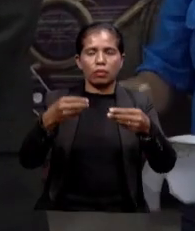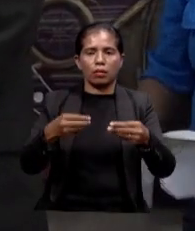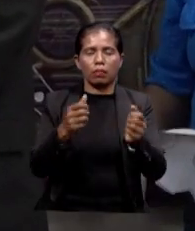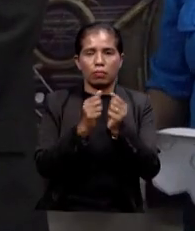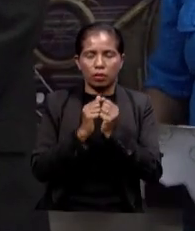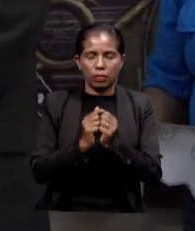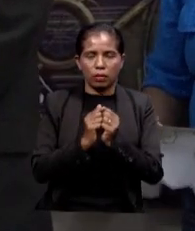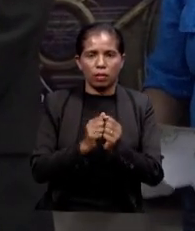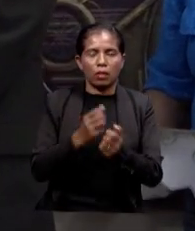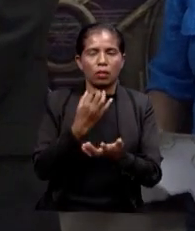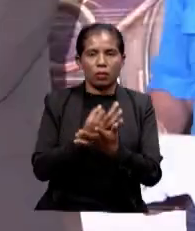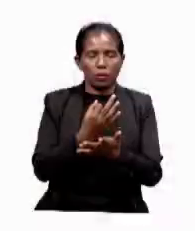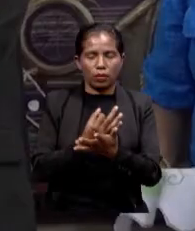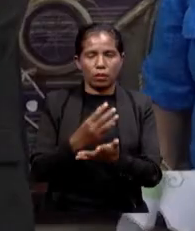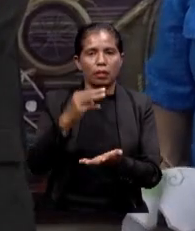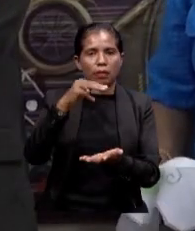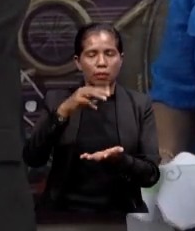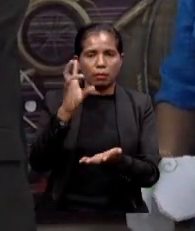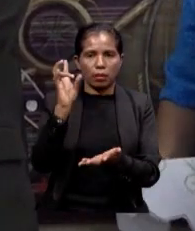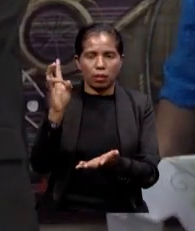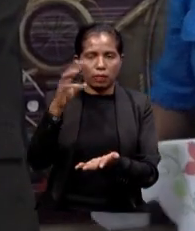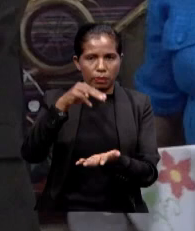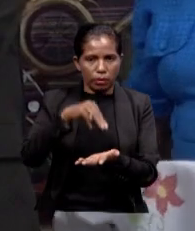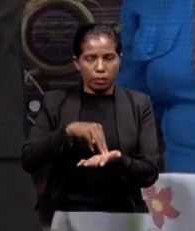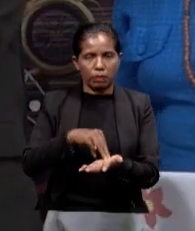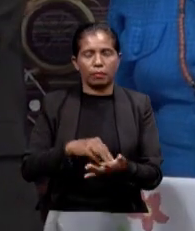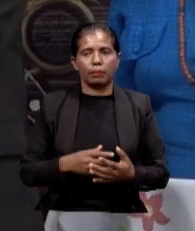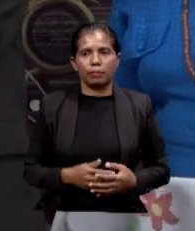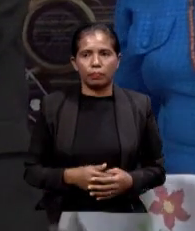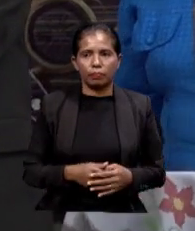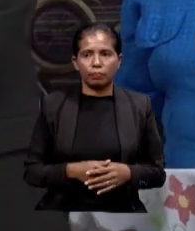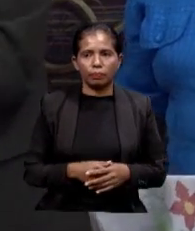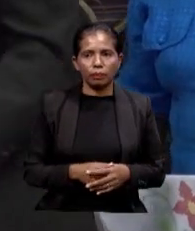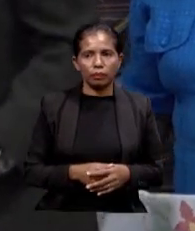dólar americano, tocando rito recém. Laura Xavier, Dilma Sujeiti, GMN.